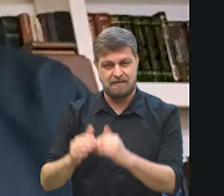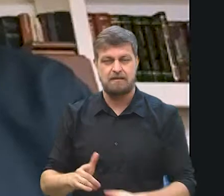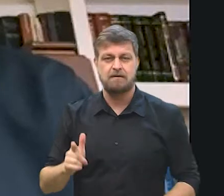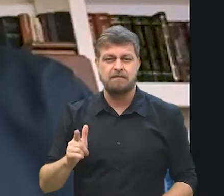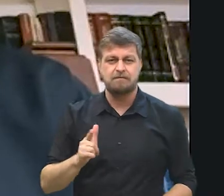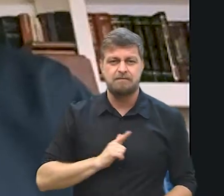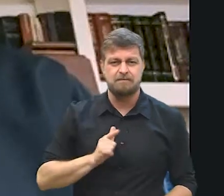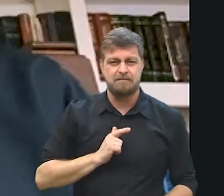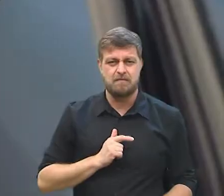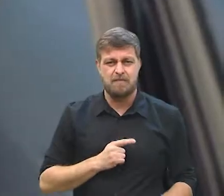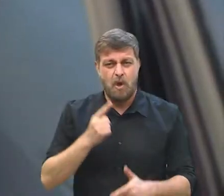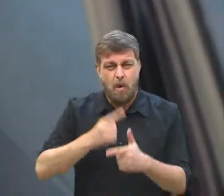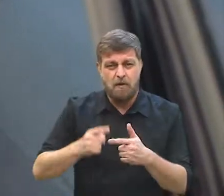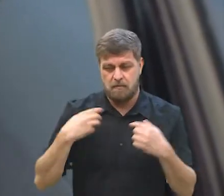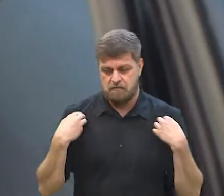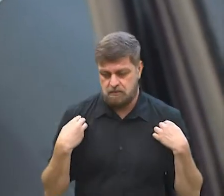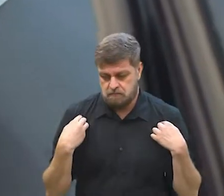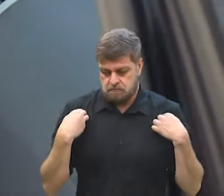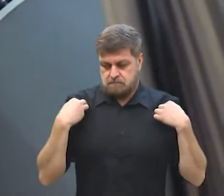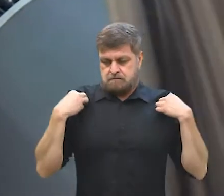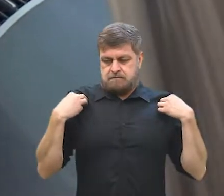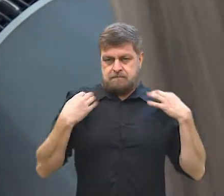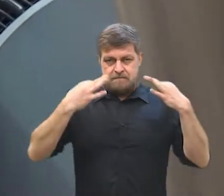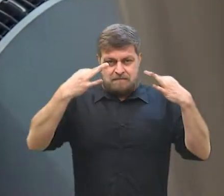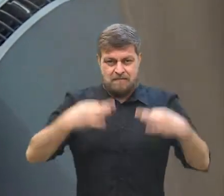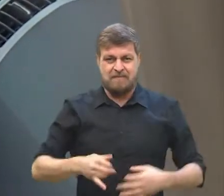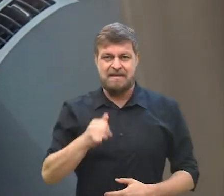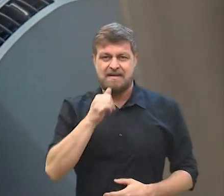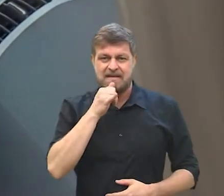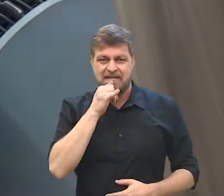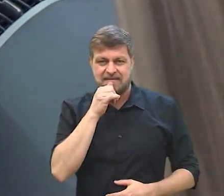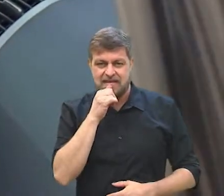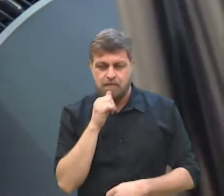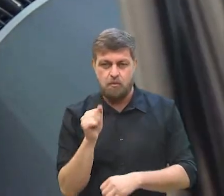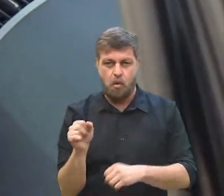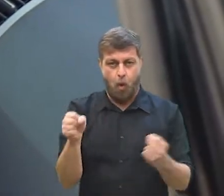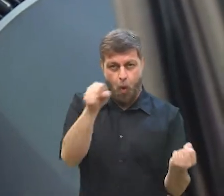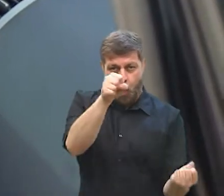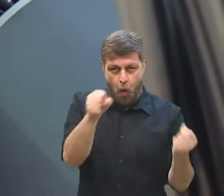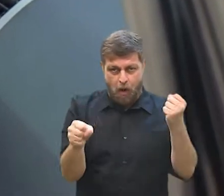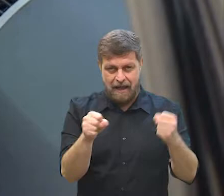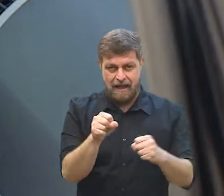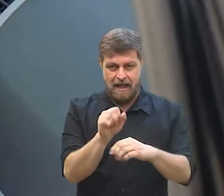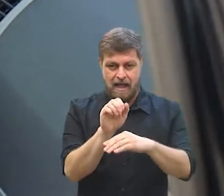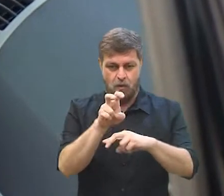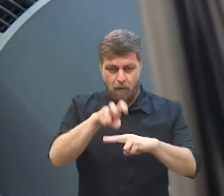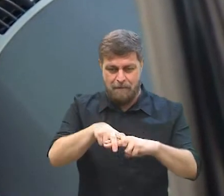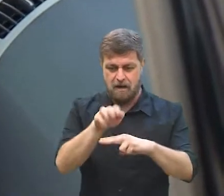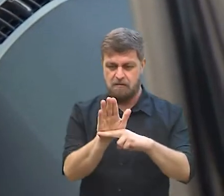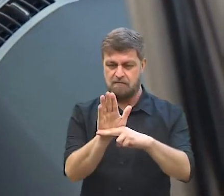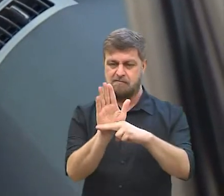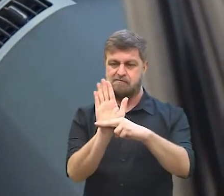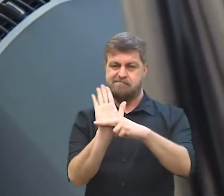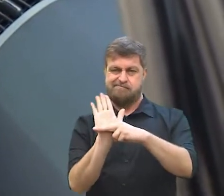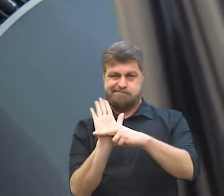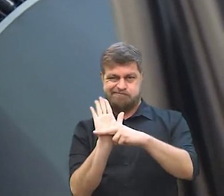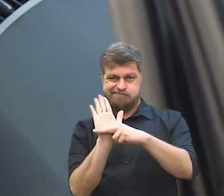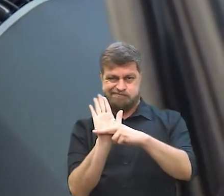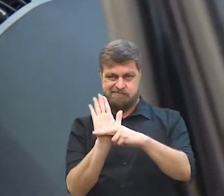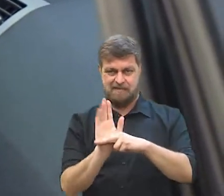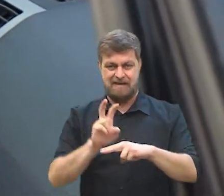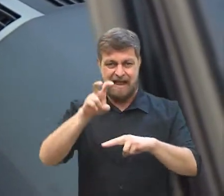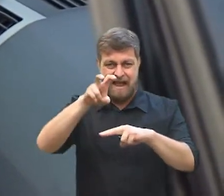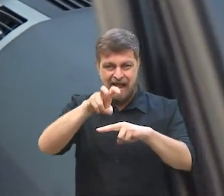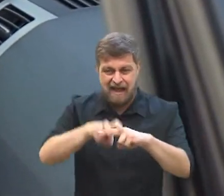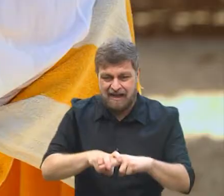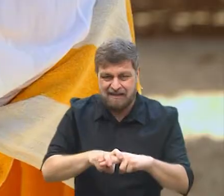da postura seria usar o carro com o banco muito para trás, as cadeiras muito baixas no chão,